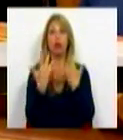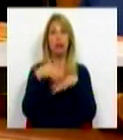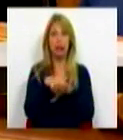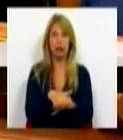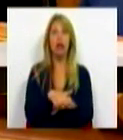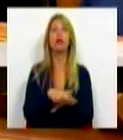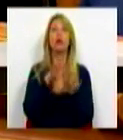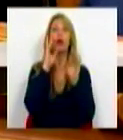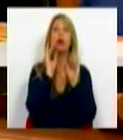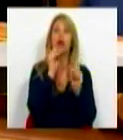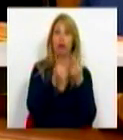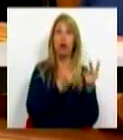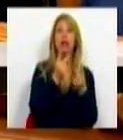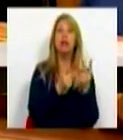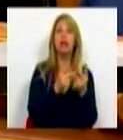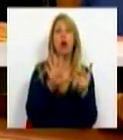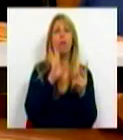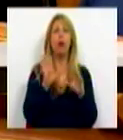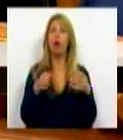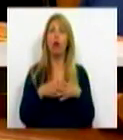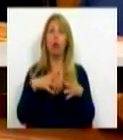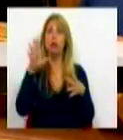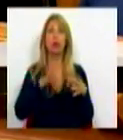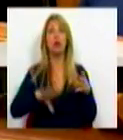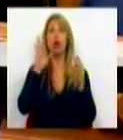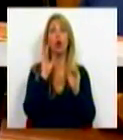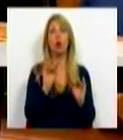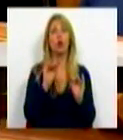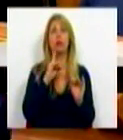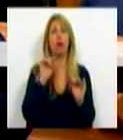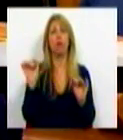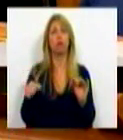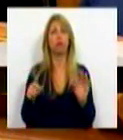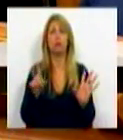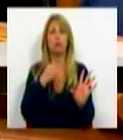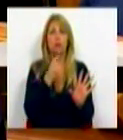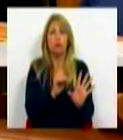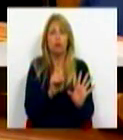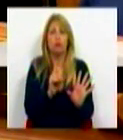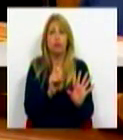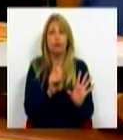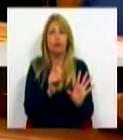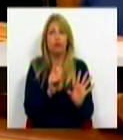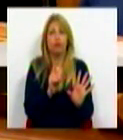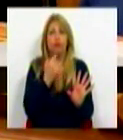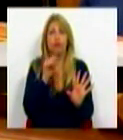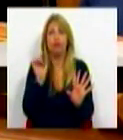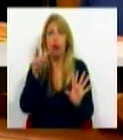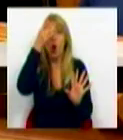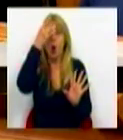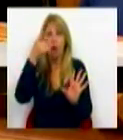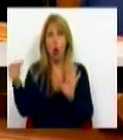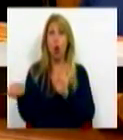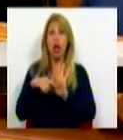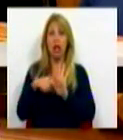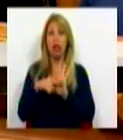o Conselho Nacional de Educação não seguiu essa iniciativa e o Conselho Nacional de Educação mandou meter esse parecer negativo na